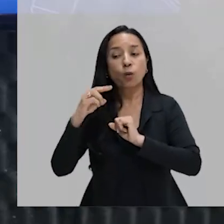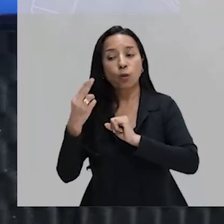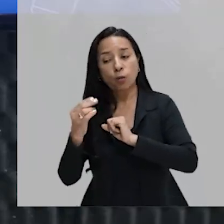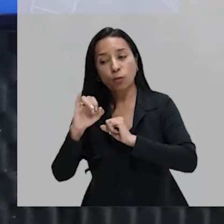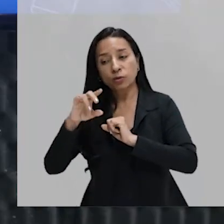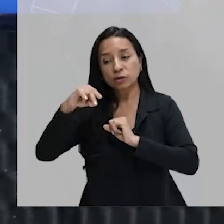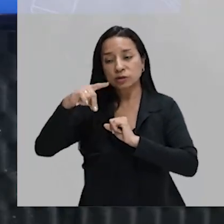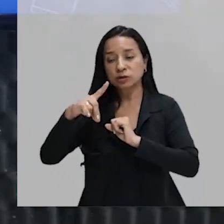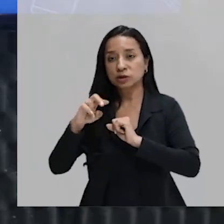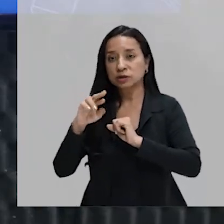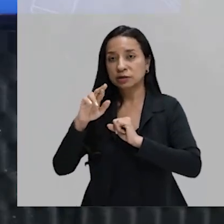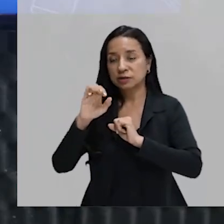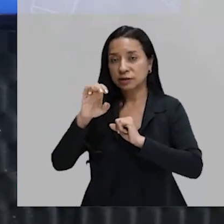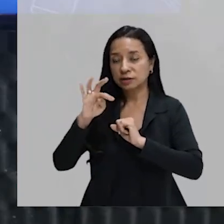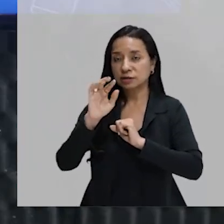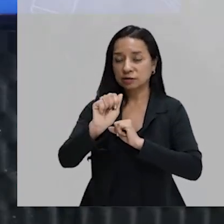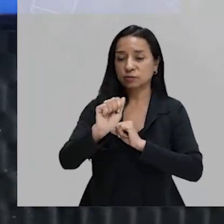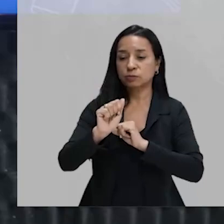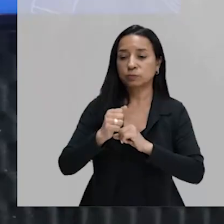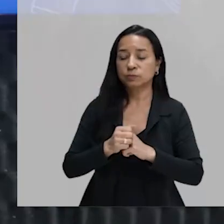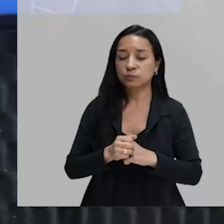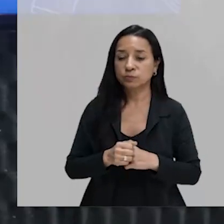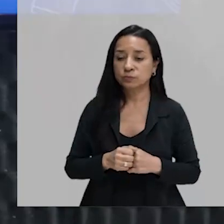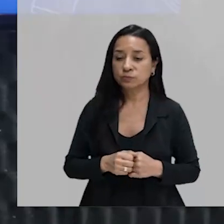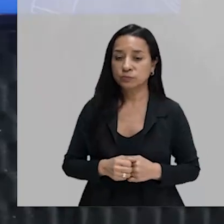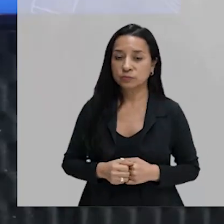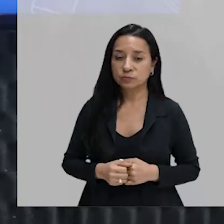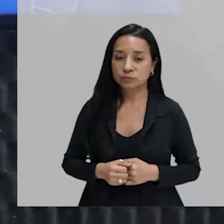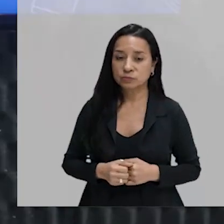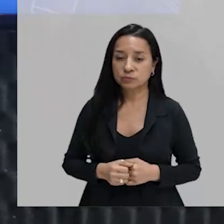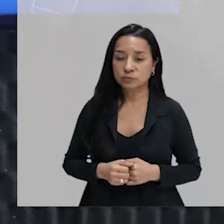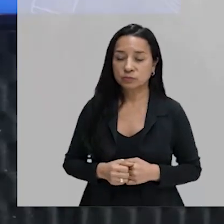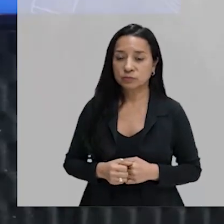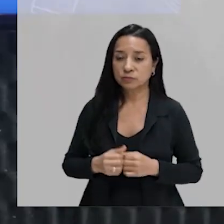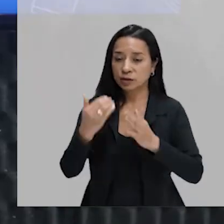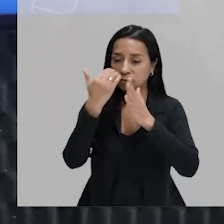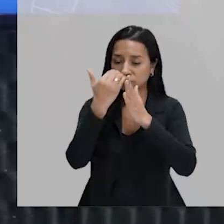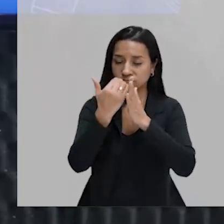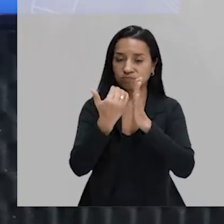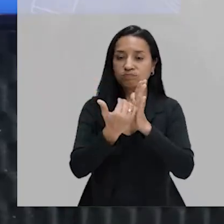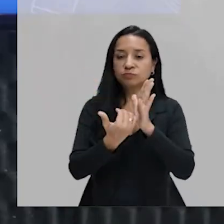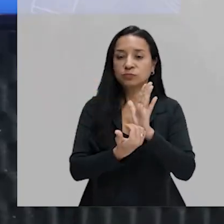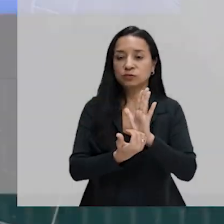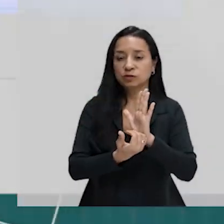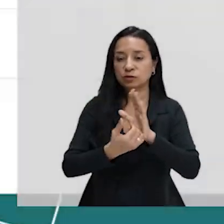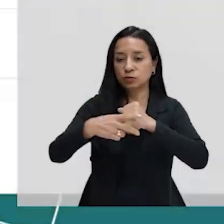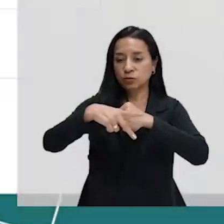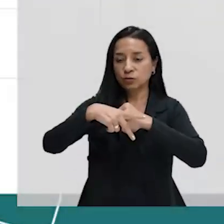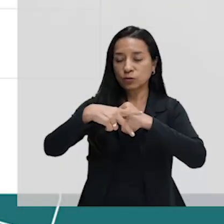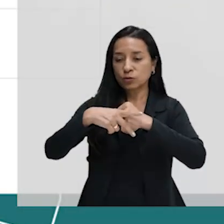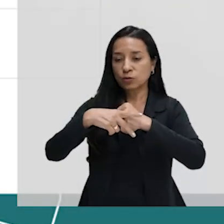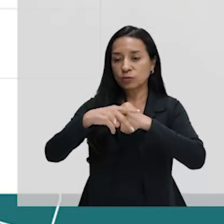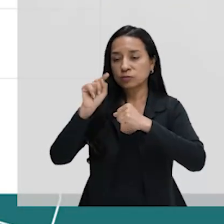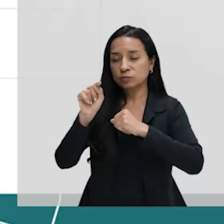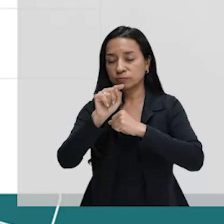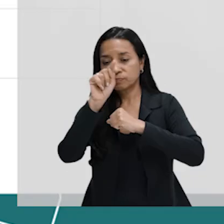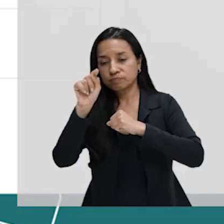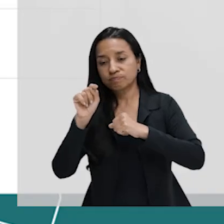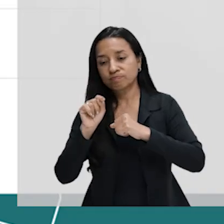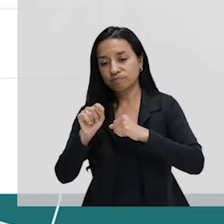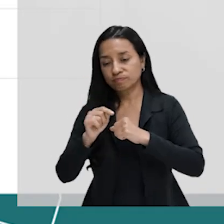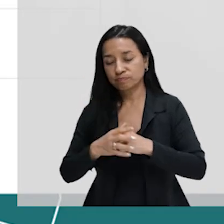o indireto. Pode ser tanto direto quanto indireto, né? Aí aqui o quadro, mais uma vez, com a classificação dos